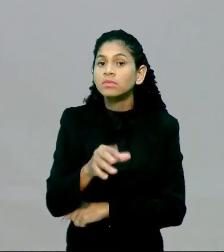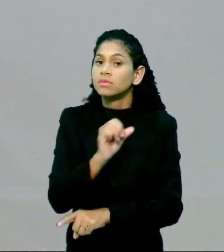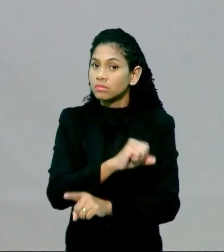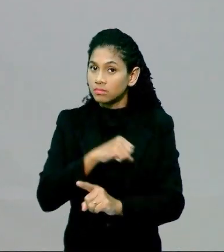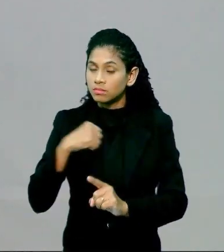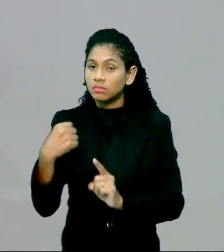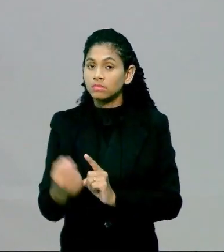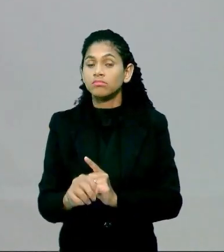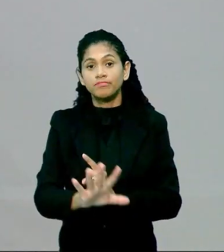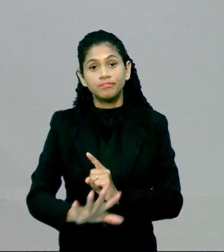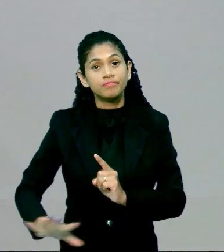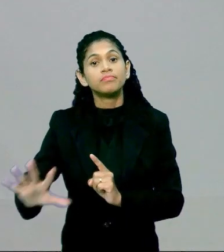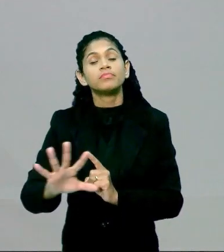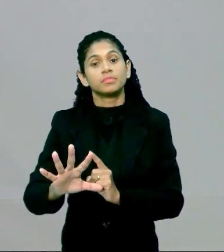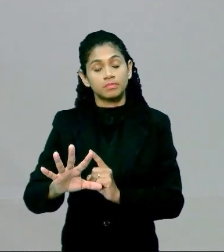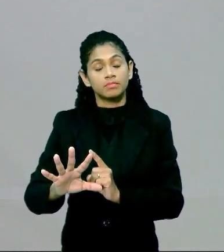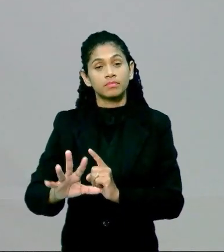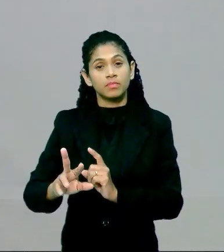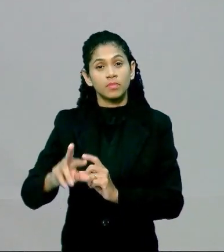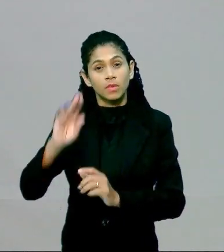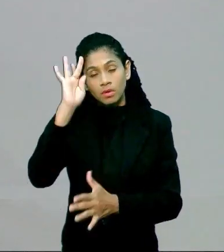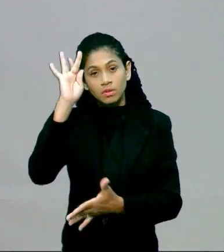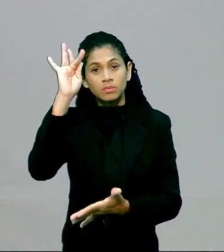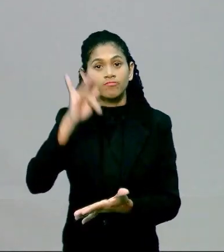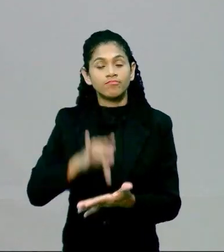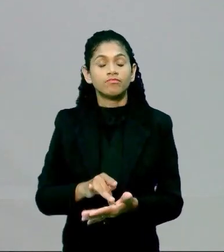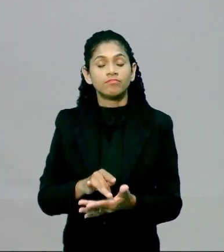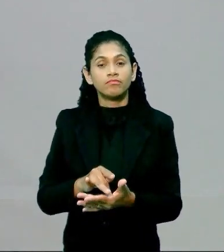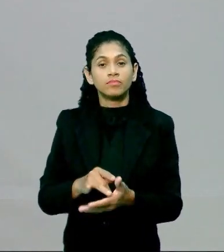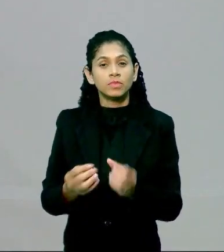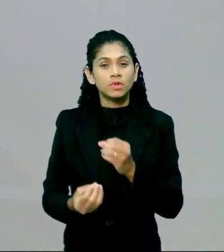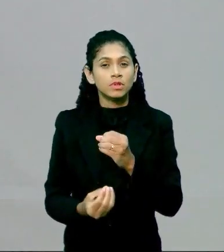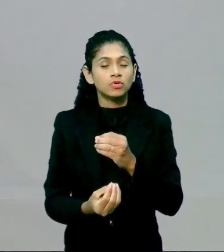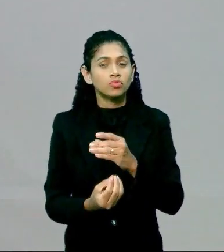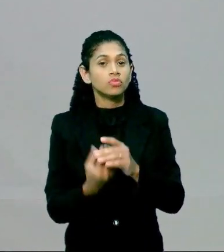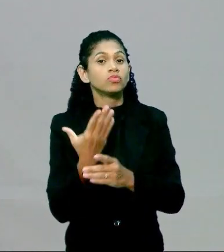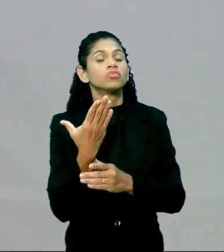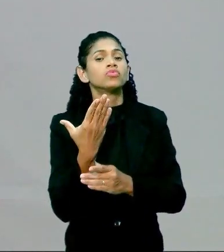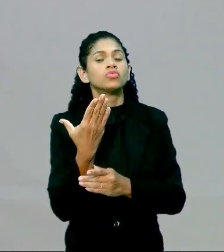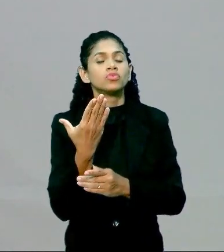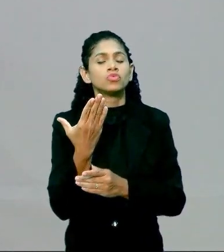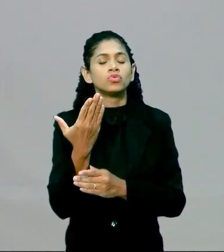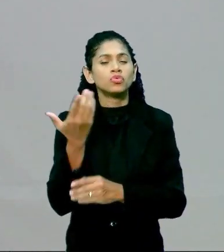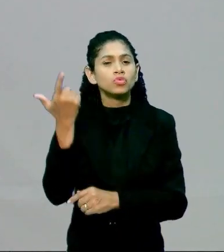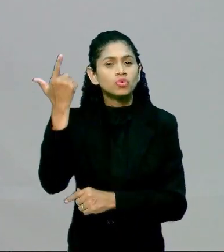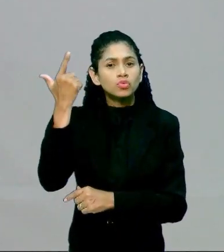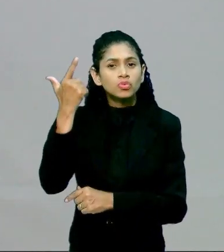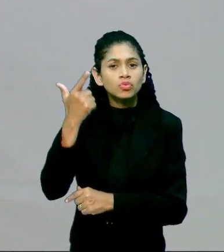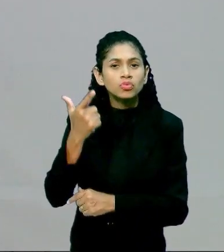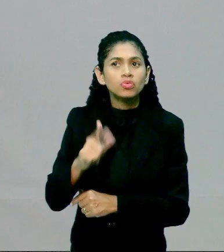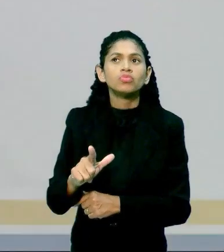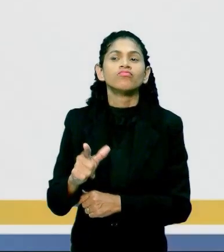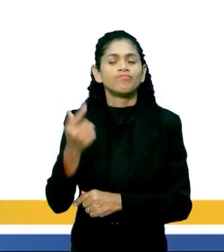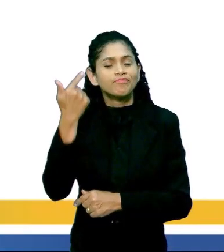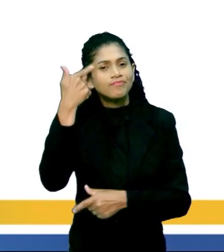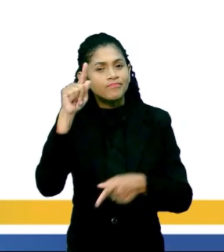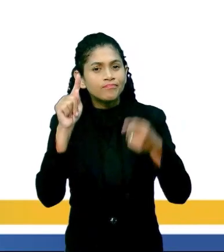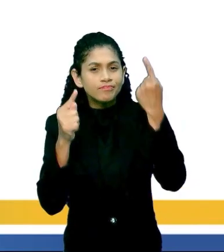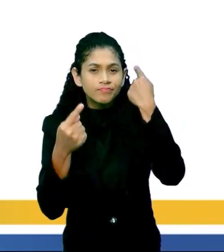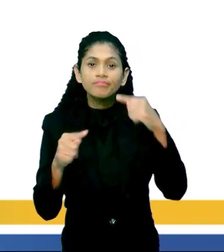quer dizer, é uma realidade que aparece ali recriada e nessa recriação eu tenho uma crítica, tá